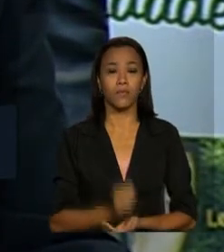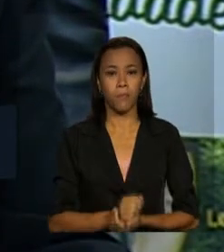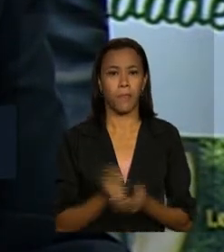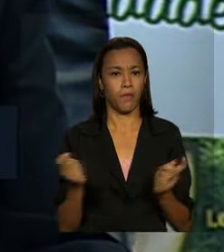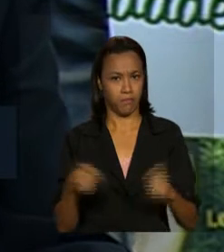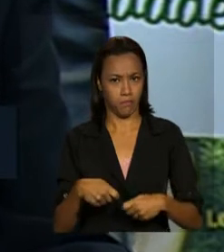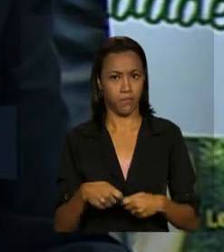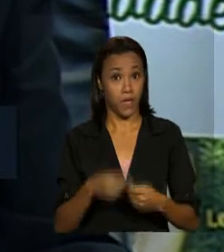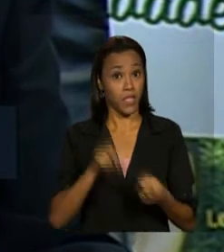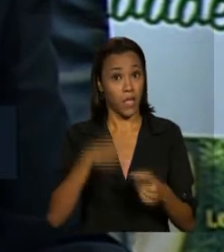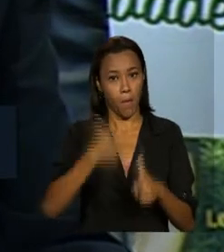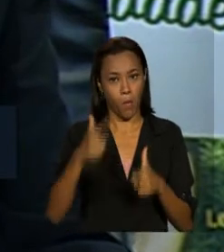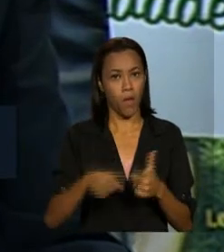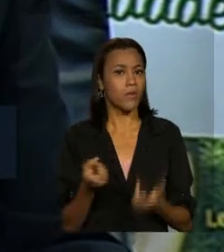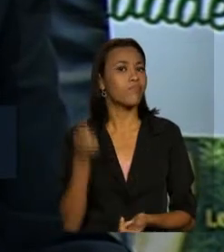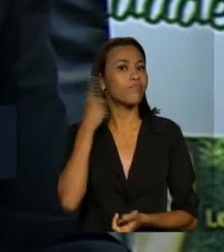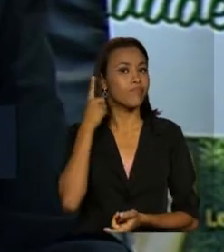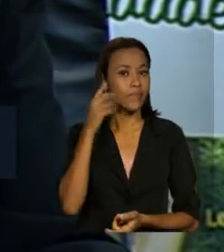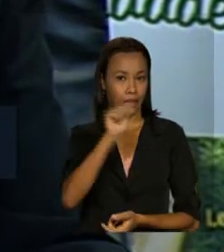da dimensão auditiva.